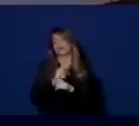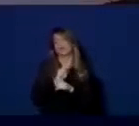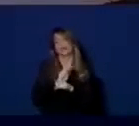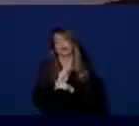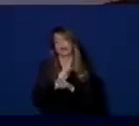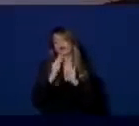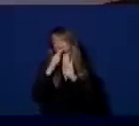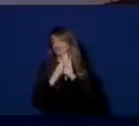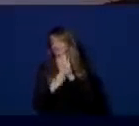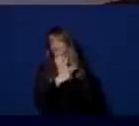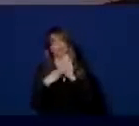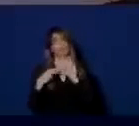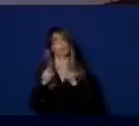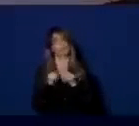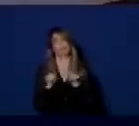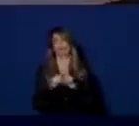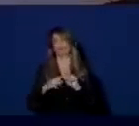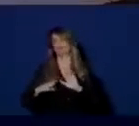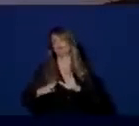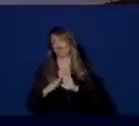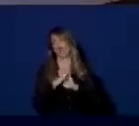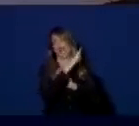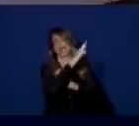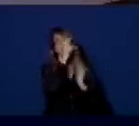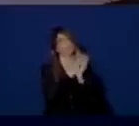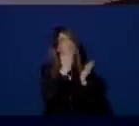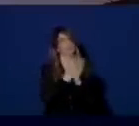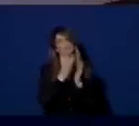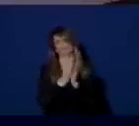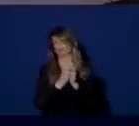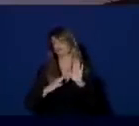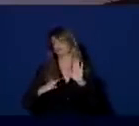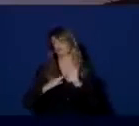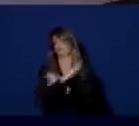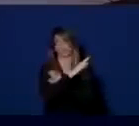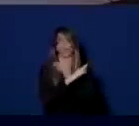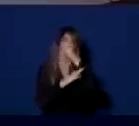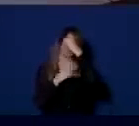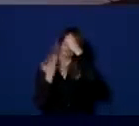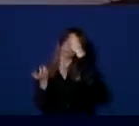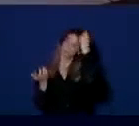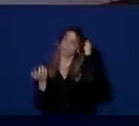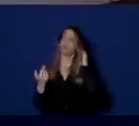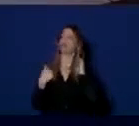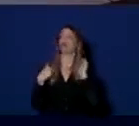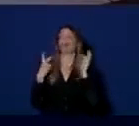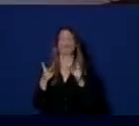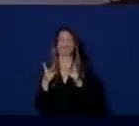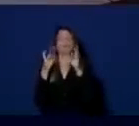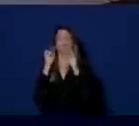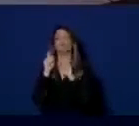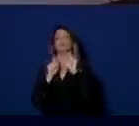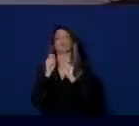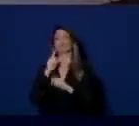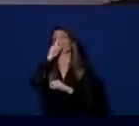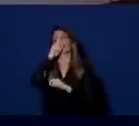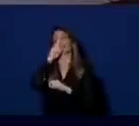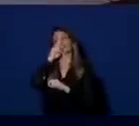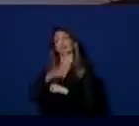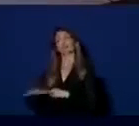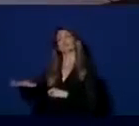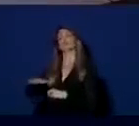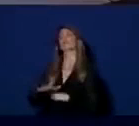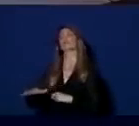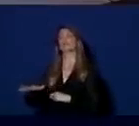etc. Ou Bitcoin também, que sobe, sempre sobe, né? Então, eu vejo que eu olho isso como um perigo para o